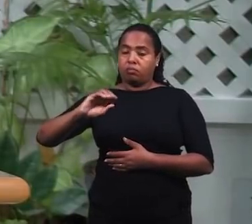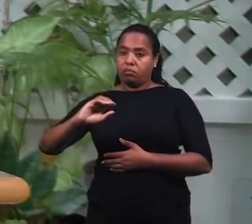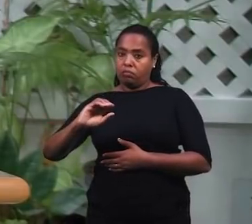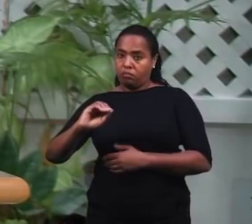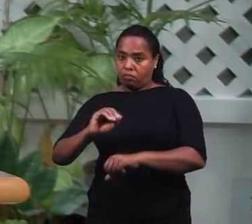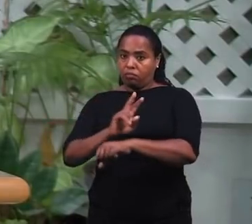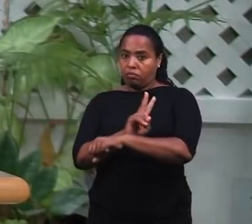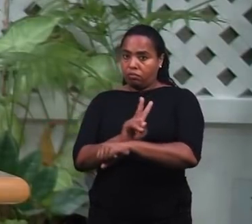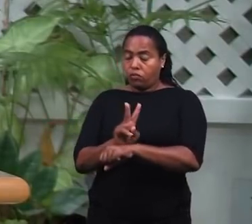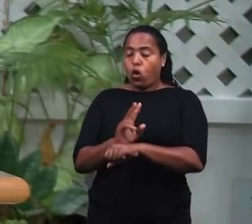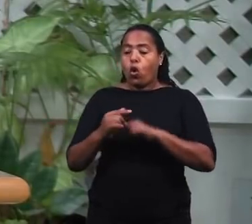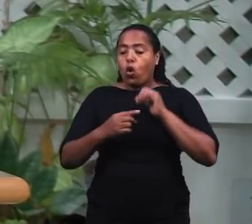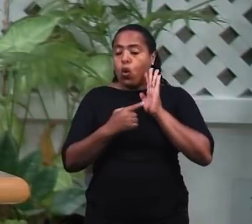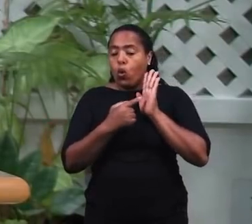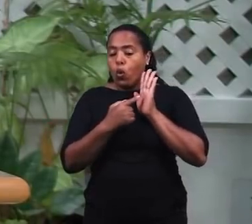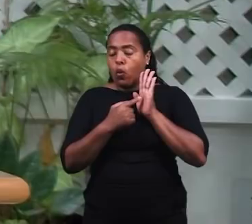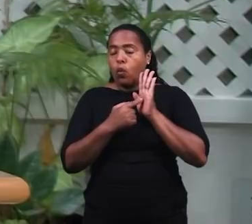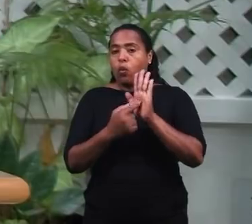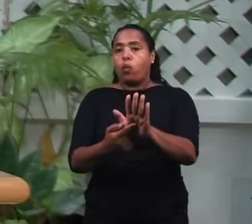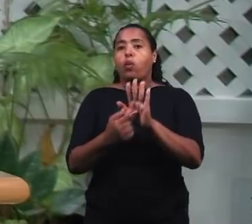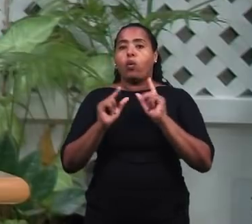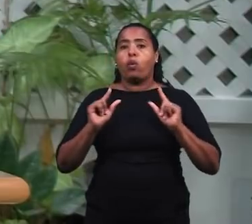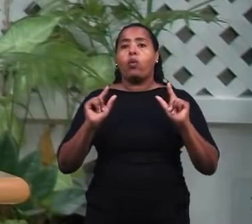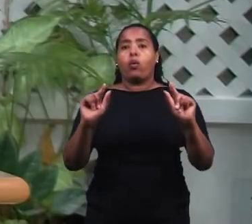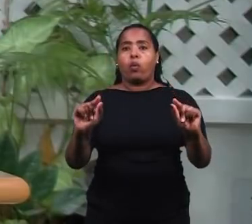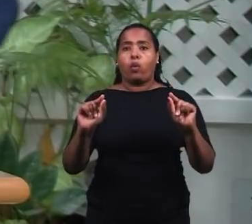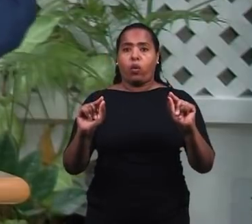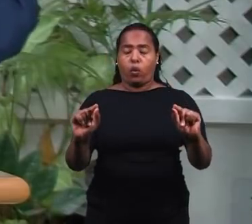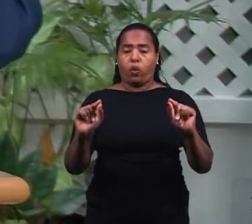E o texto que se refere